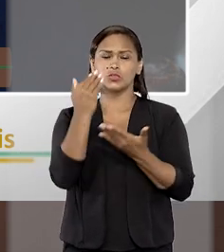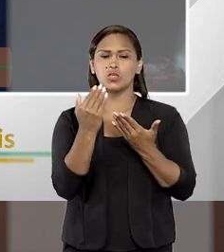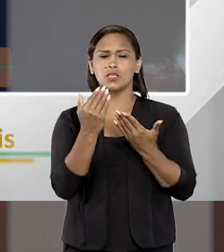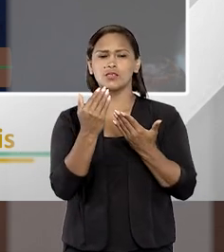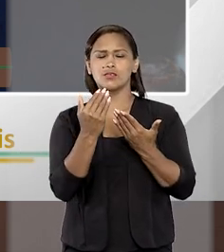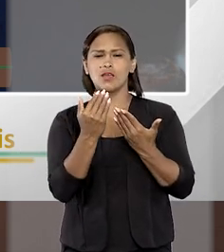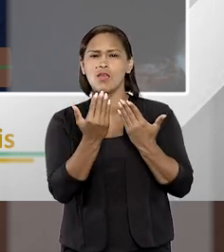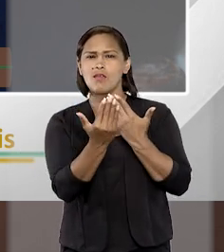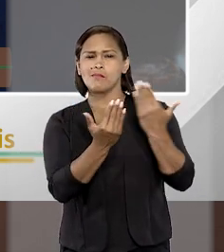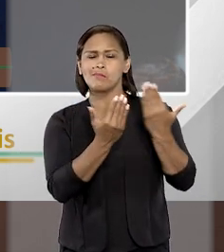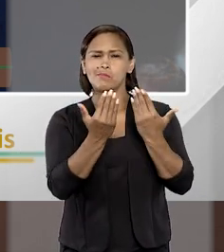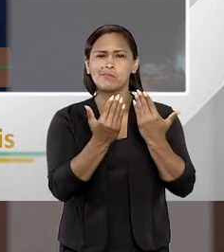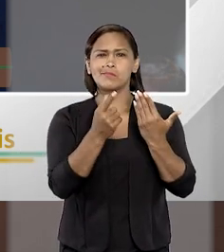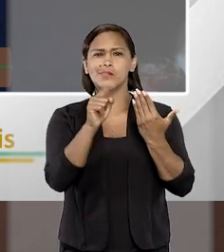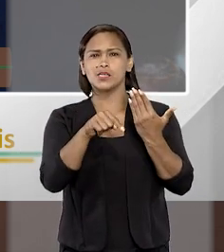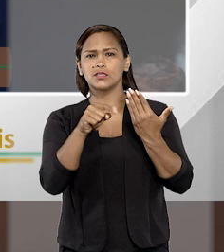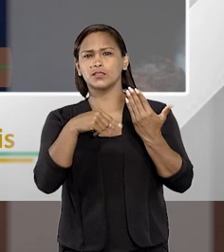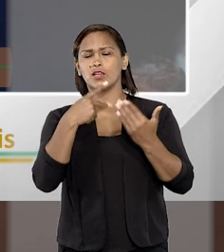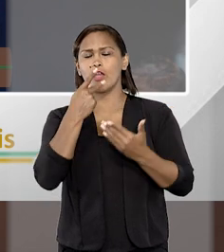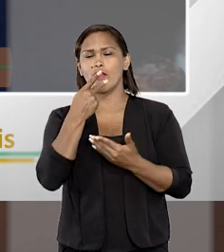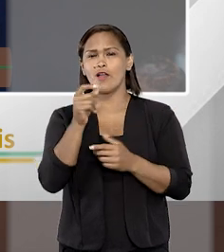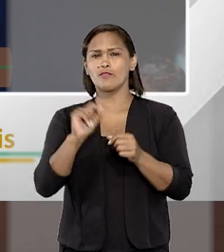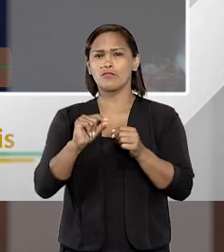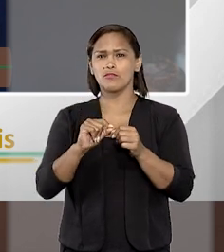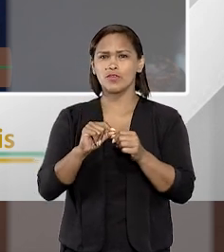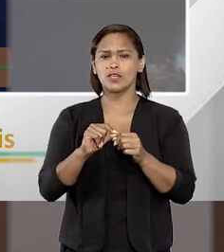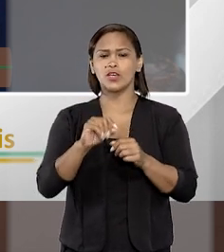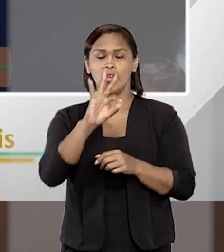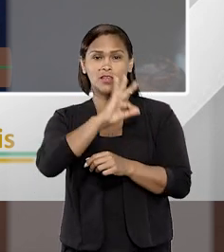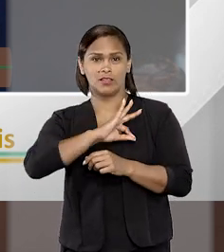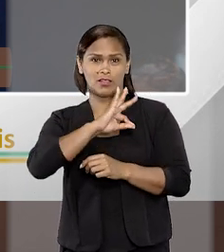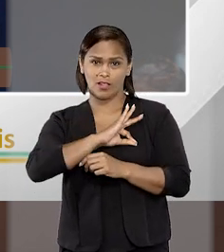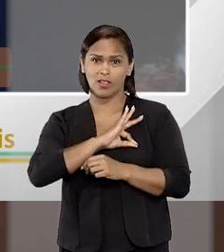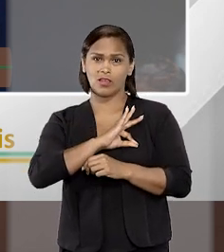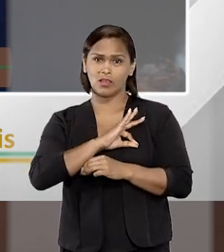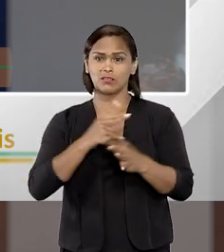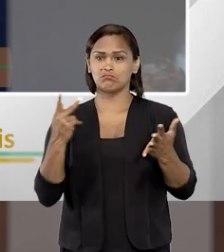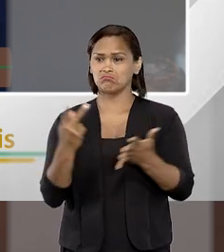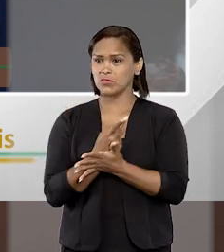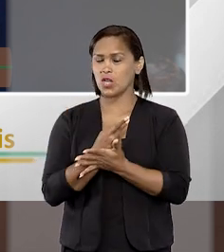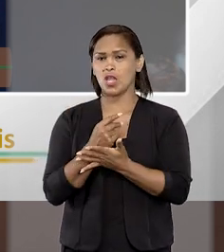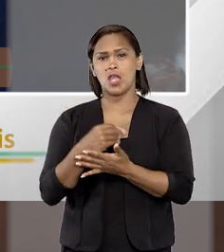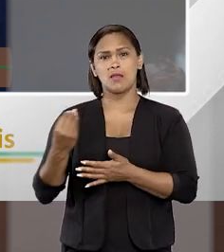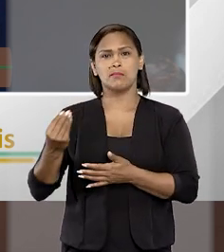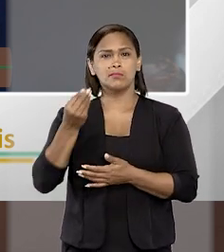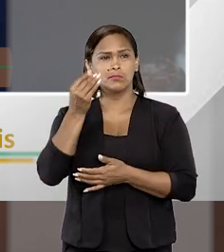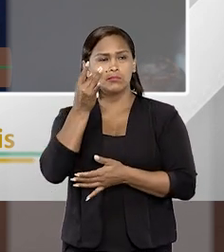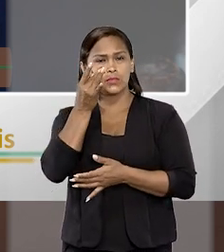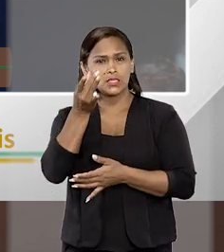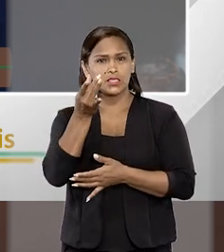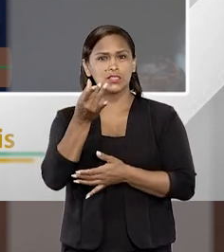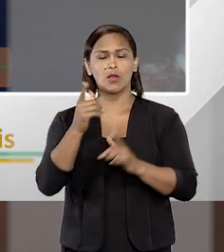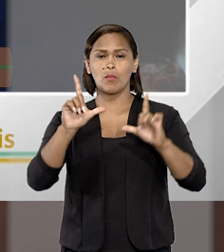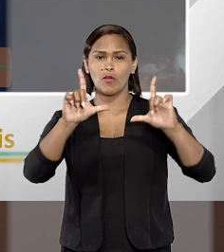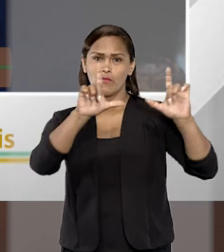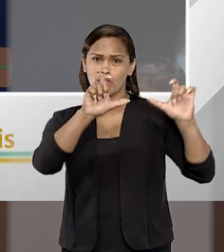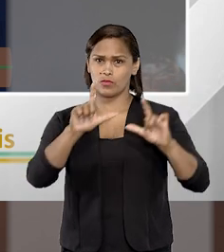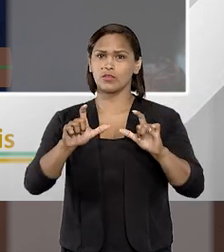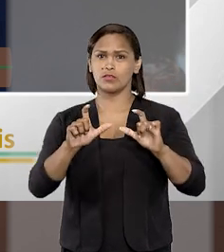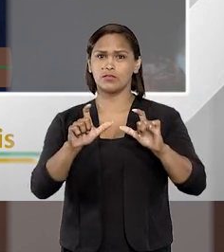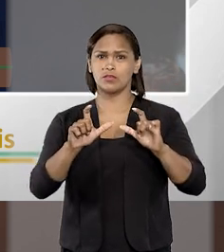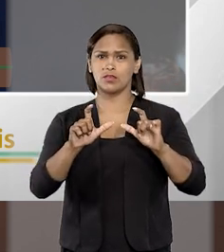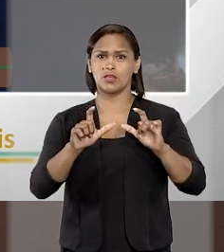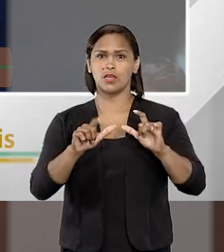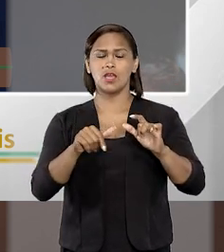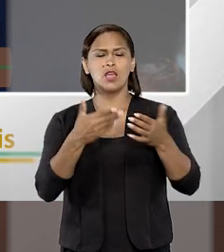com base em conhecimentos feitos geralmente em delegacia eu já presencialmente seja por fotografia